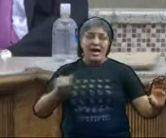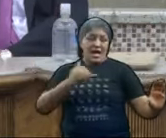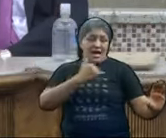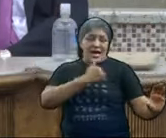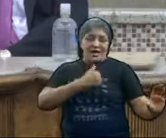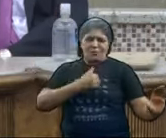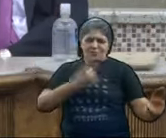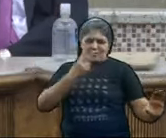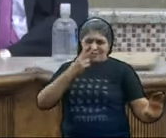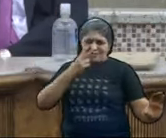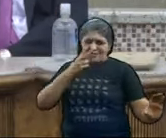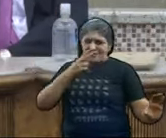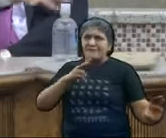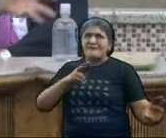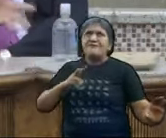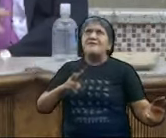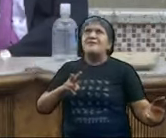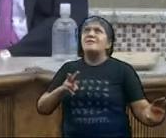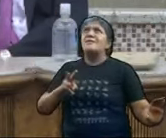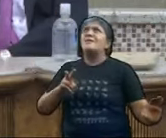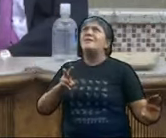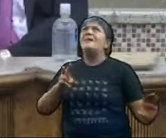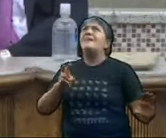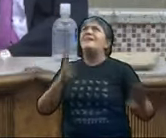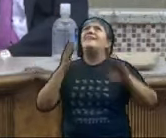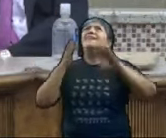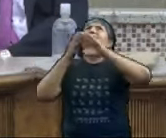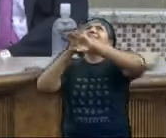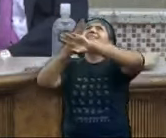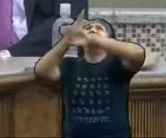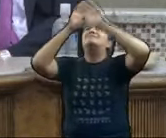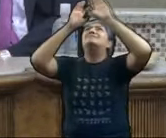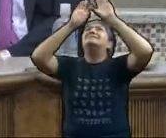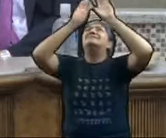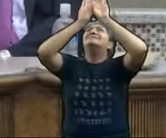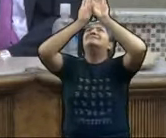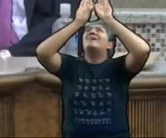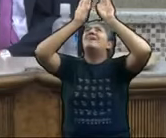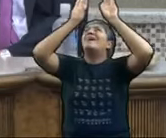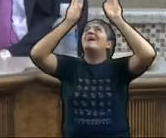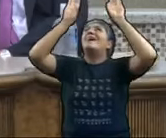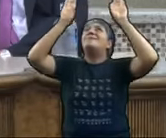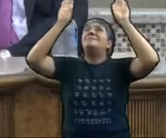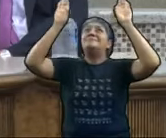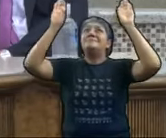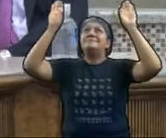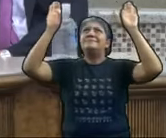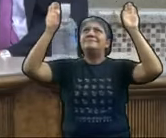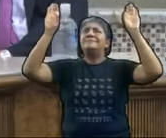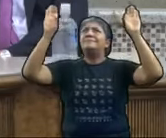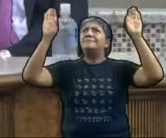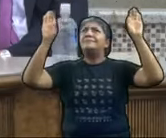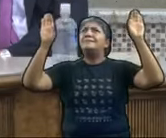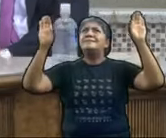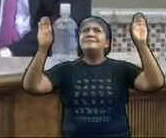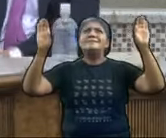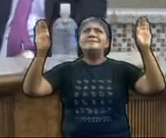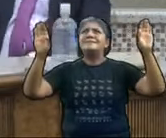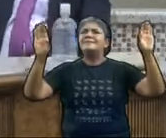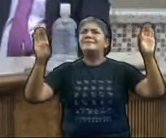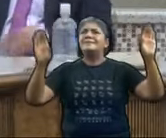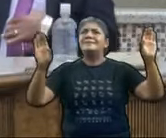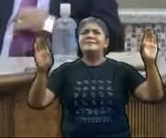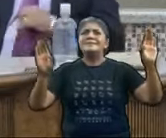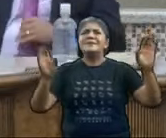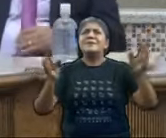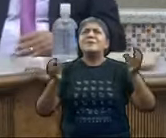uma fotografia dos céus por dentro para o povo de Deus, para todos os leitores da Bíblia. Então, o